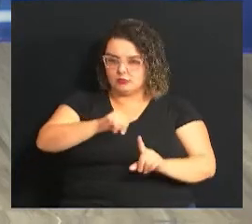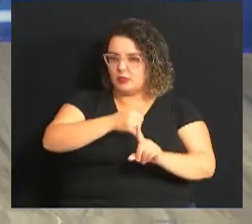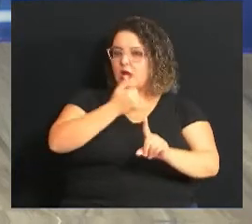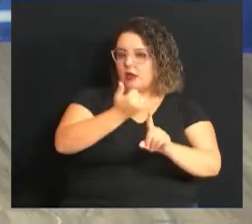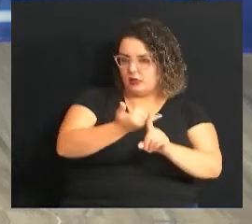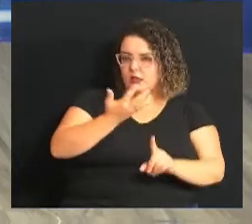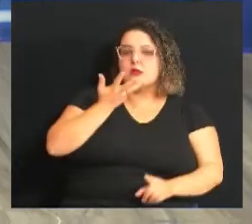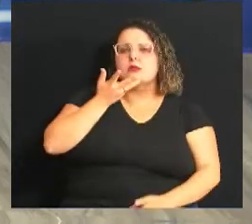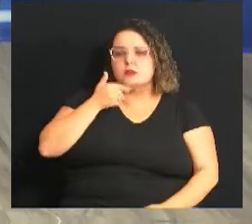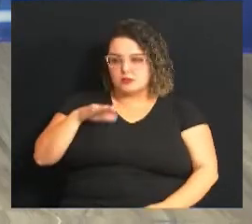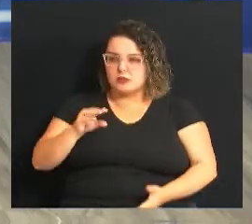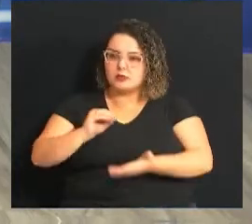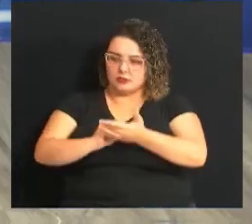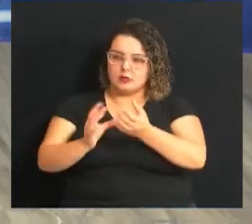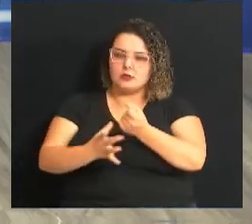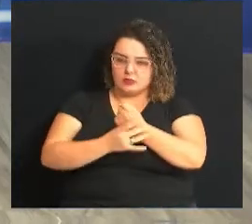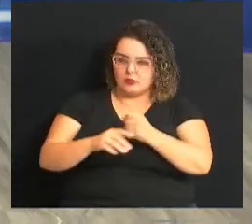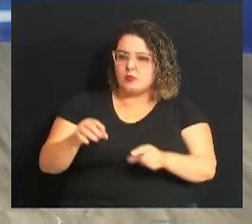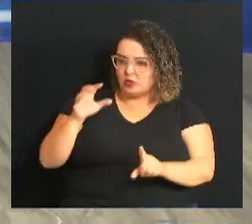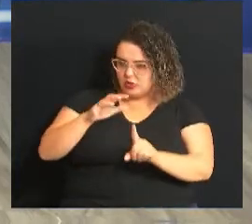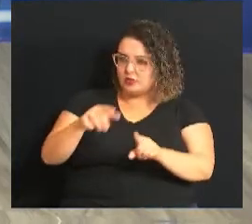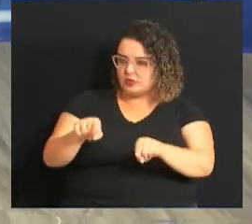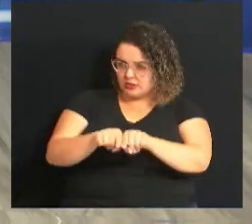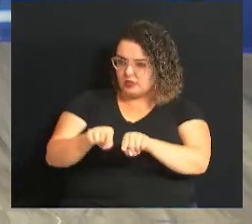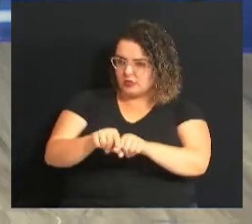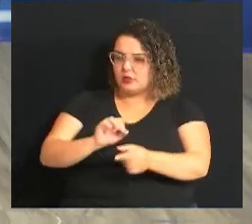ficar insegura, pode afetar isso também, não é mesmo?